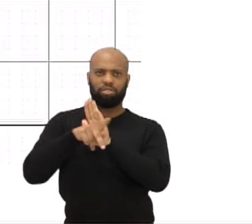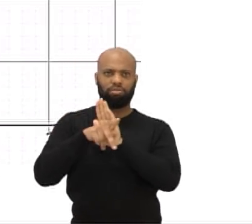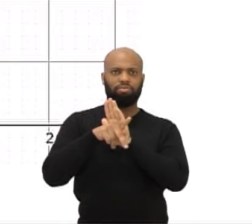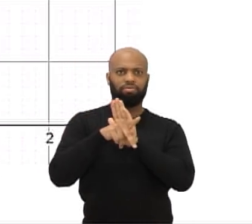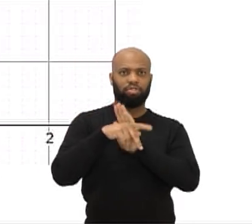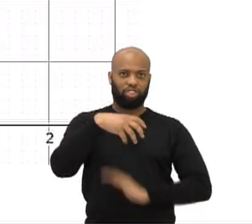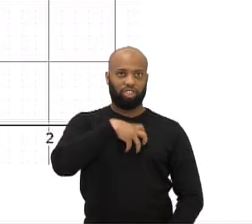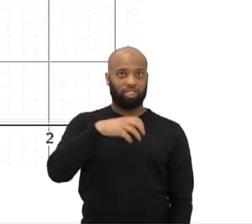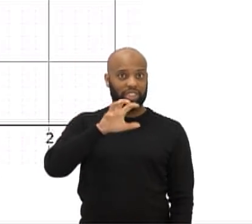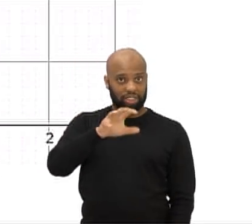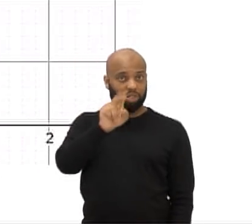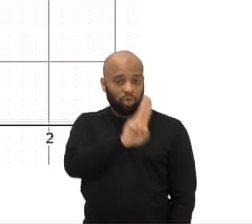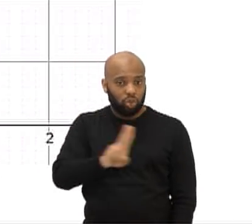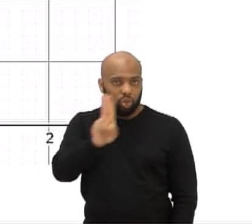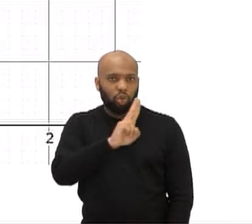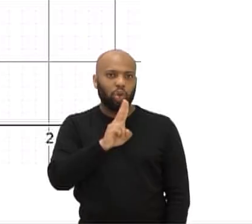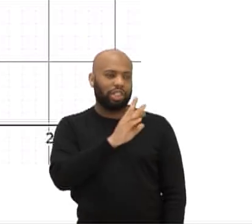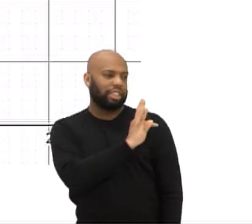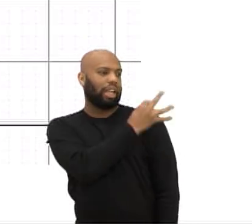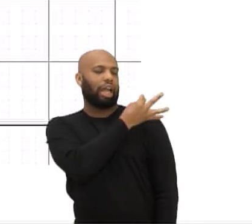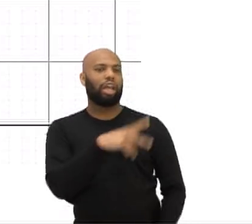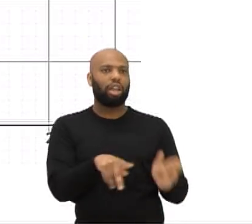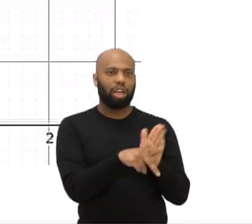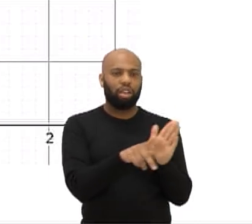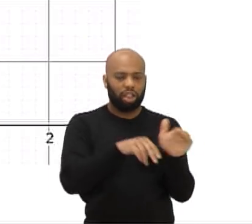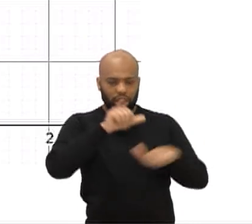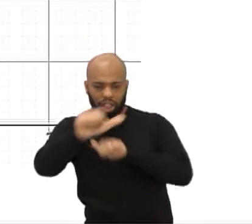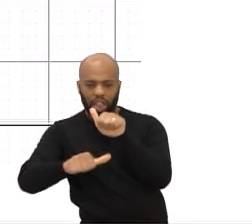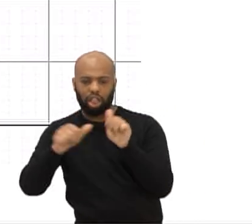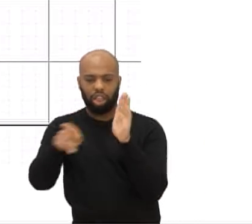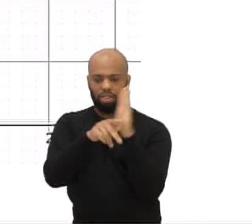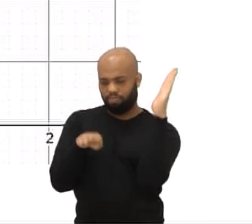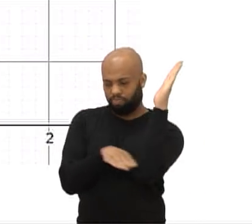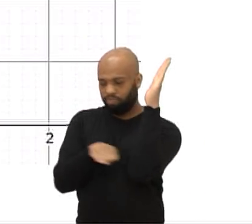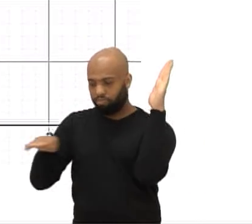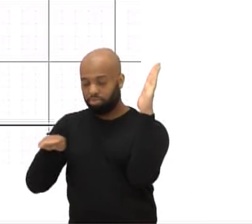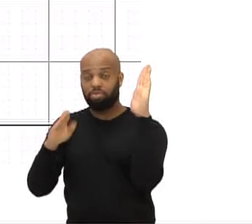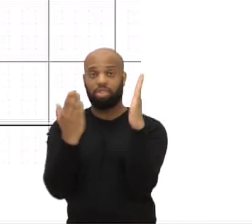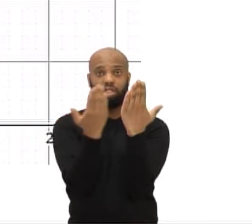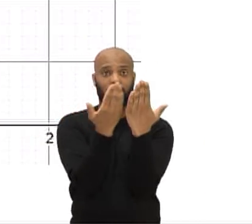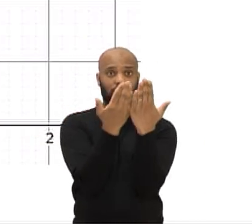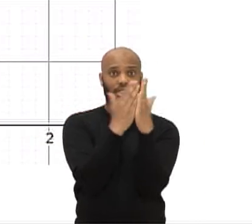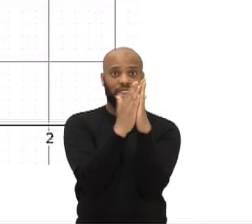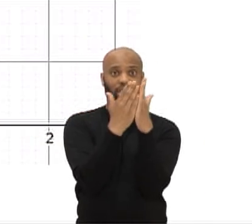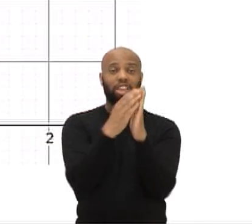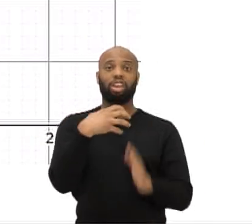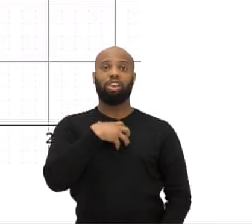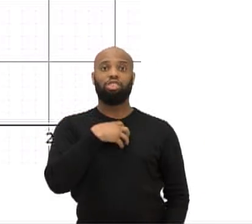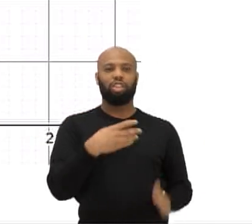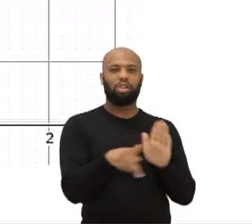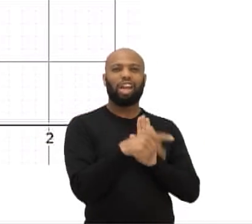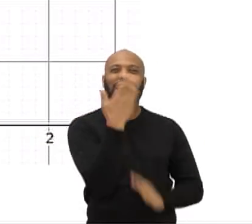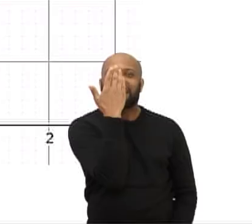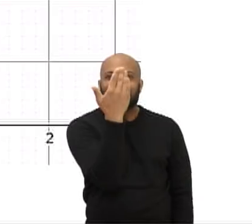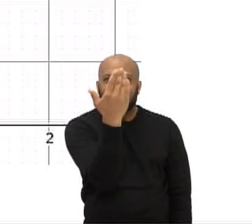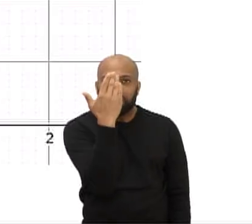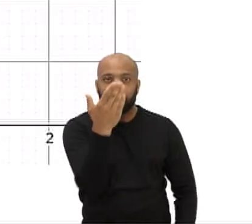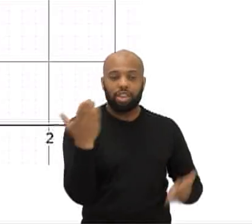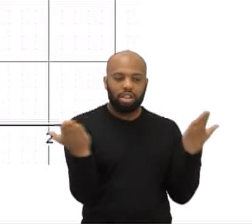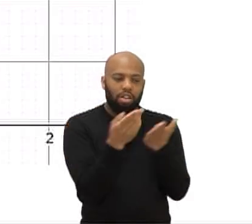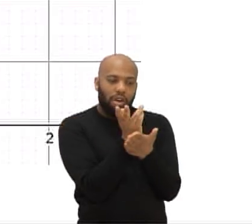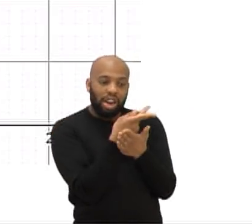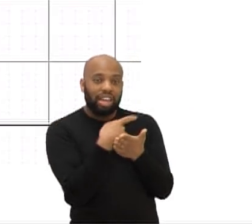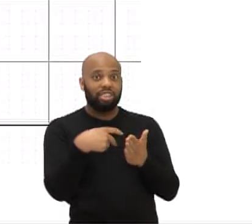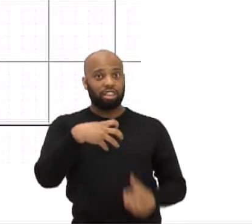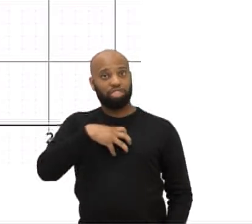a técnica de transformação no plano, simetria por reflexão, desenhe a